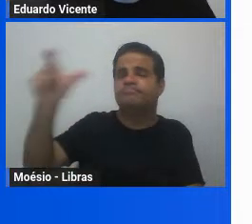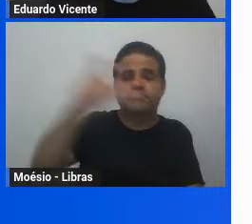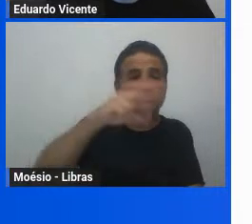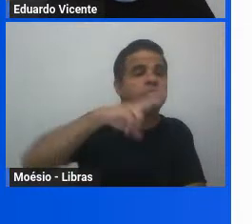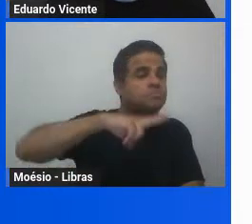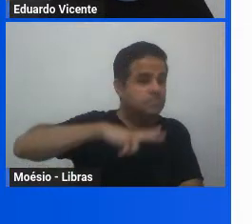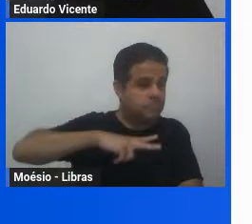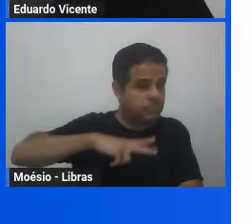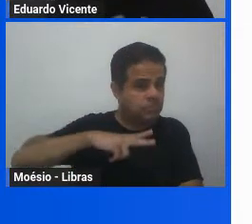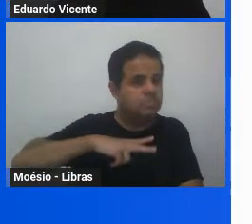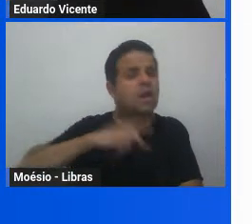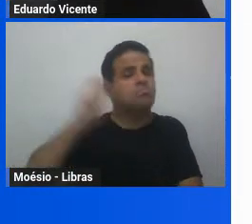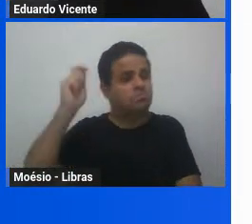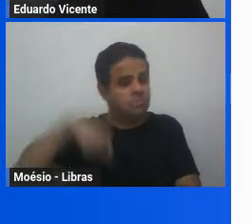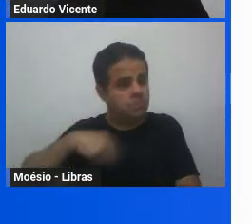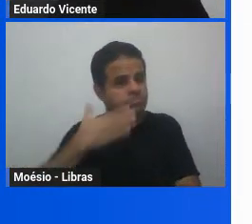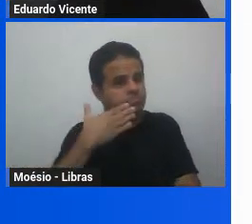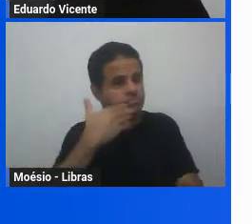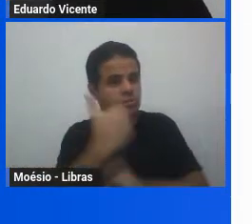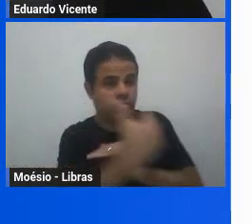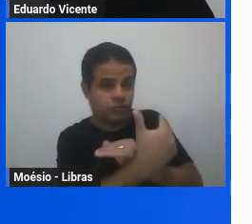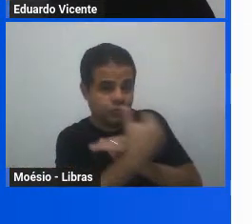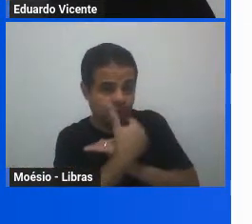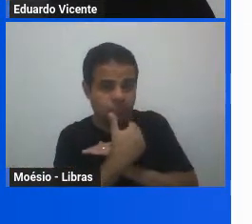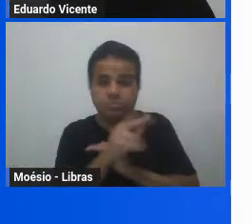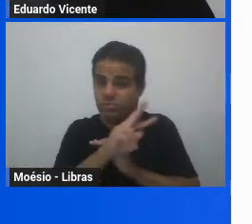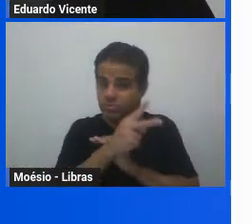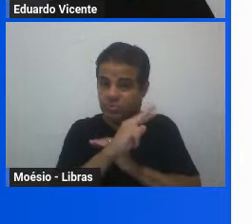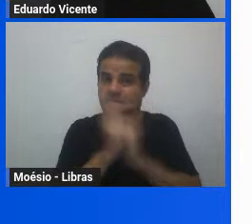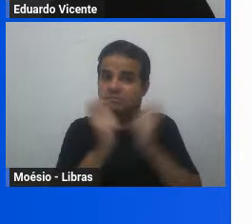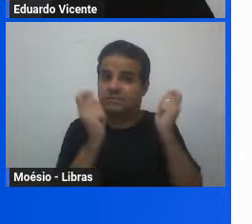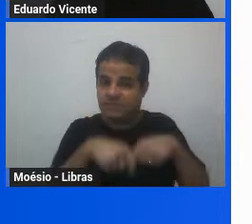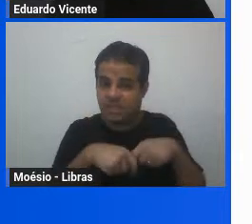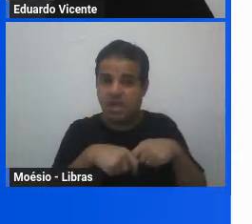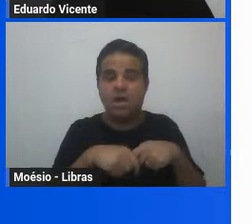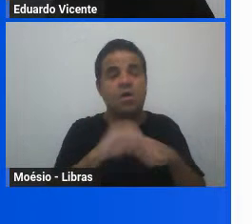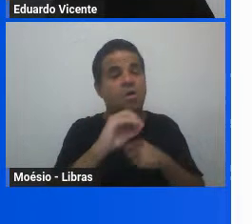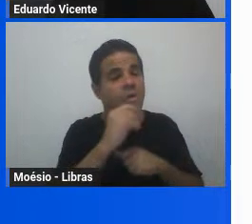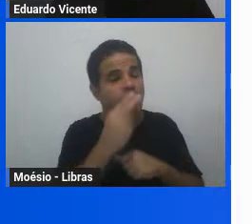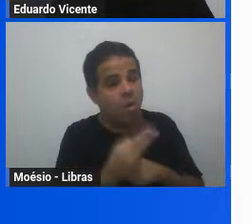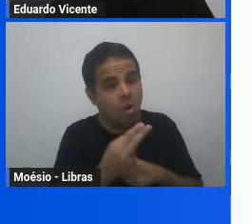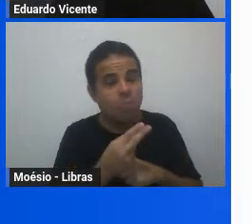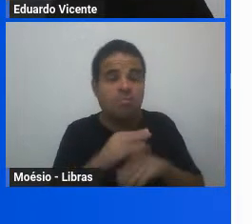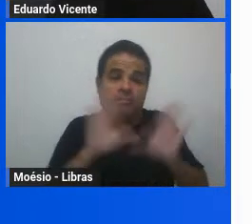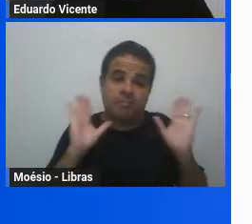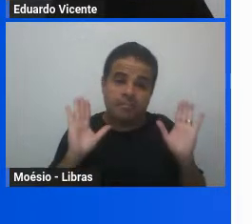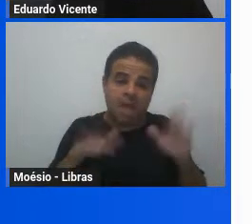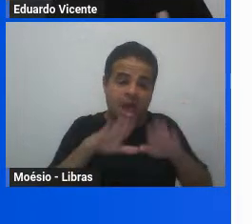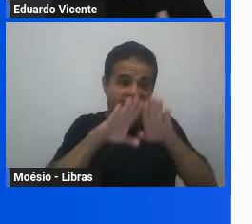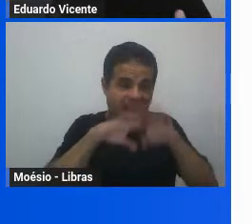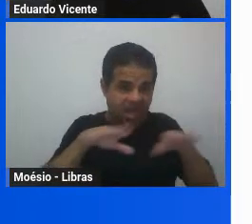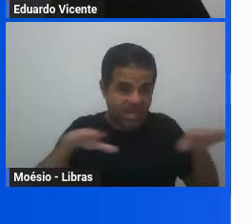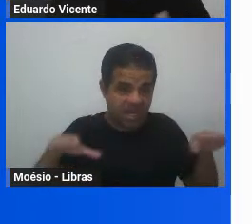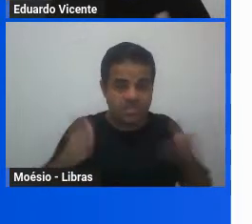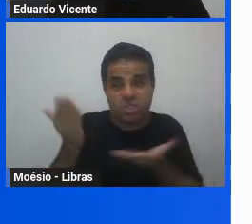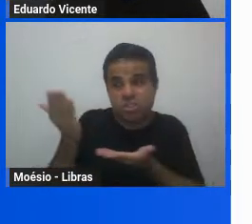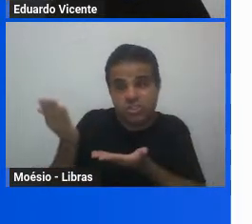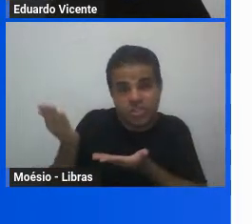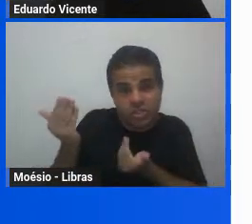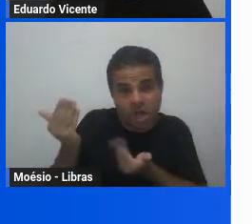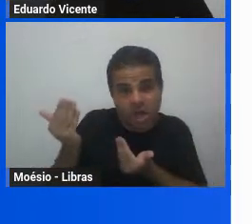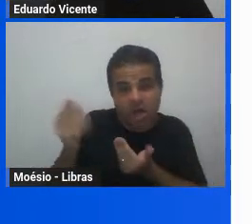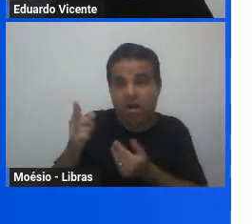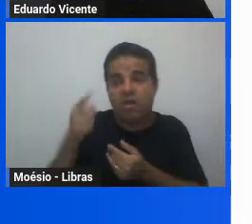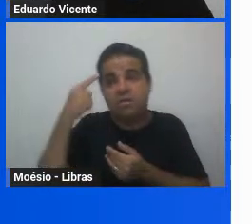particular, nós também vamos pedir o SAMU. Em ambos casos. Né? Ou, se a criança estiver, ou adolescente, ou adulto